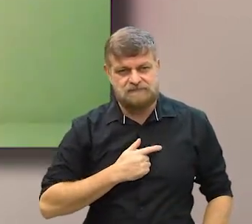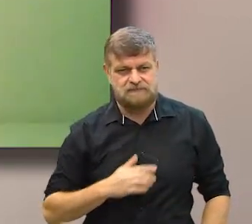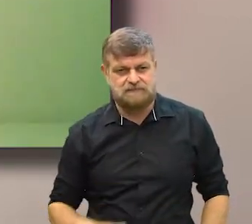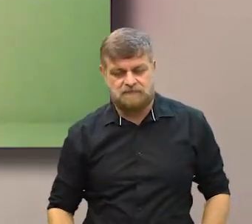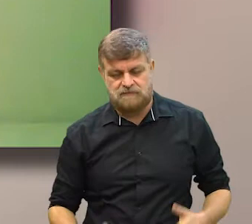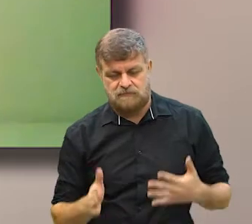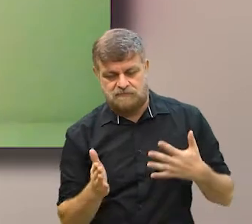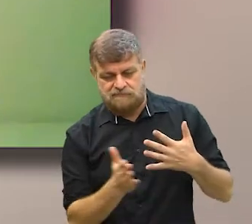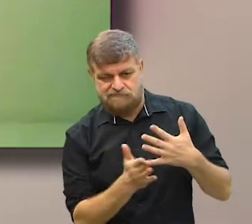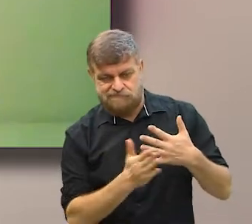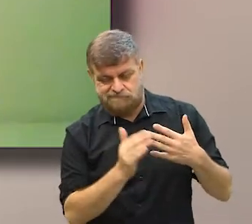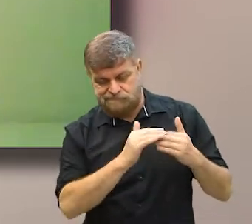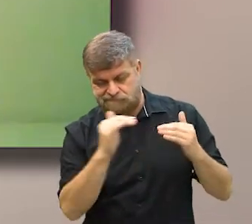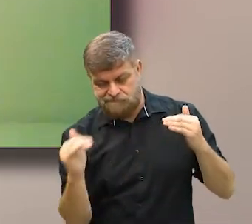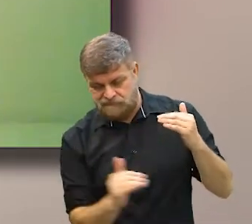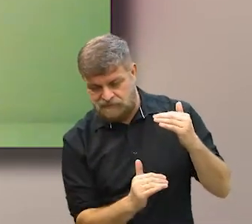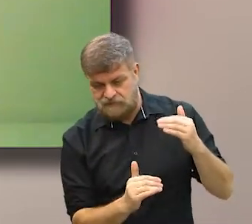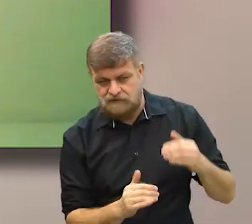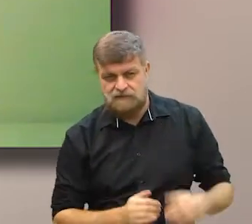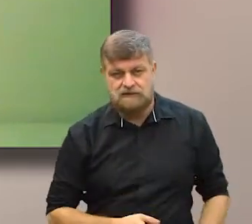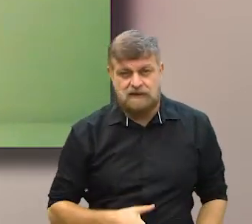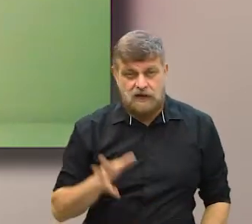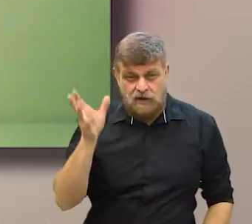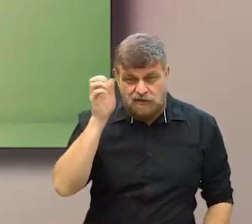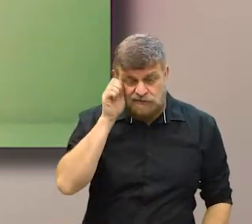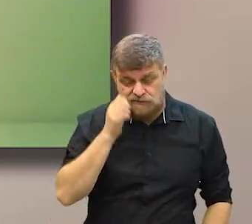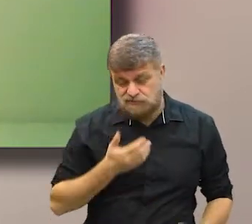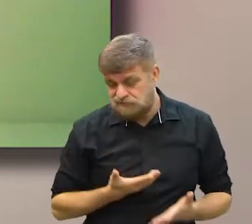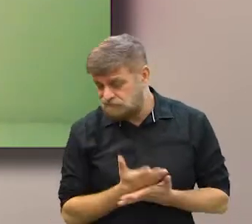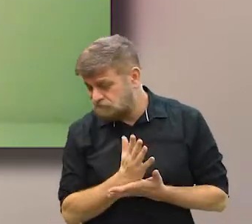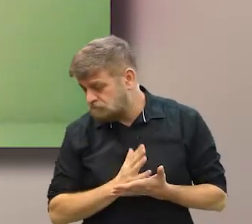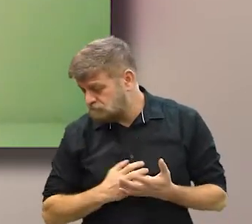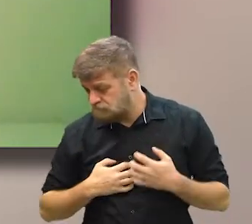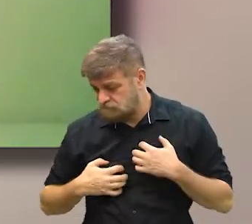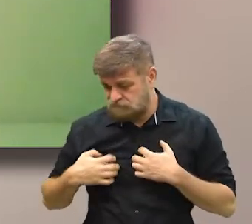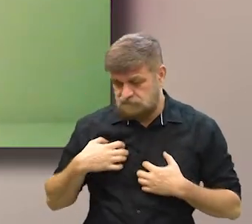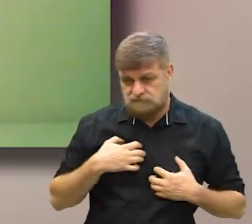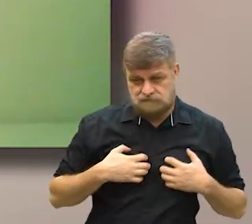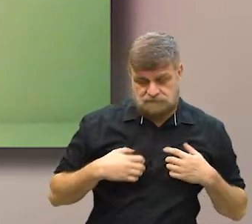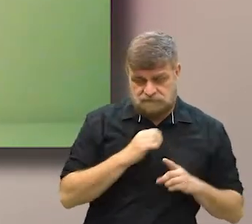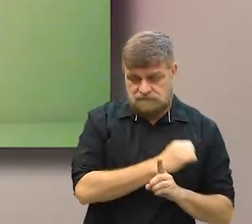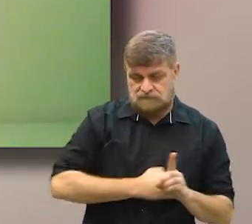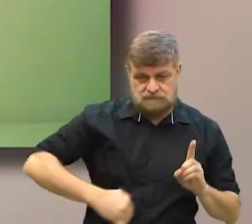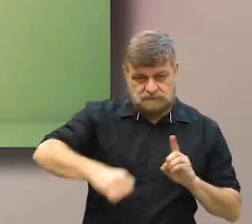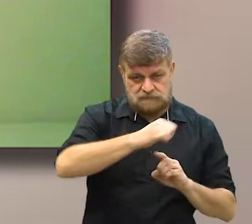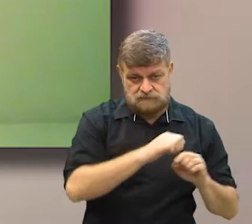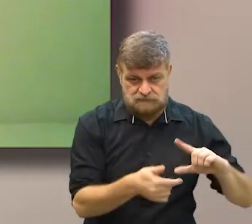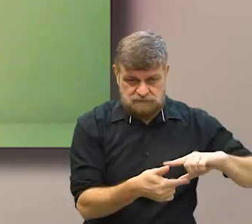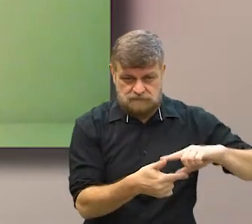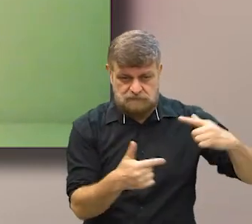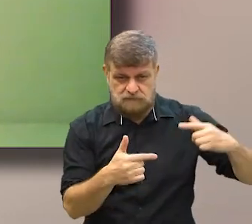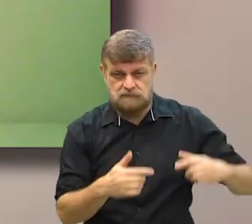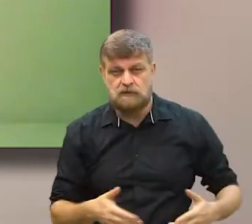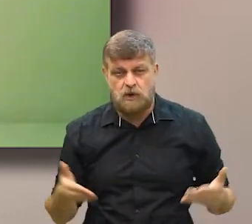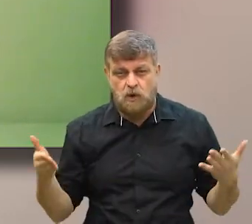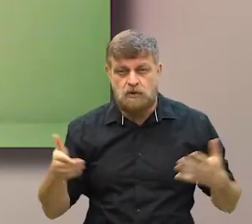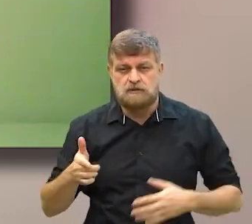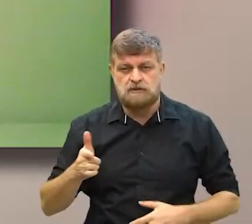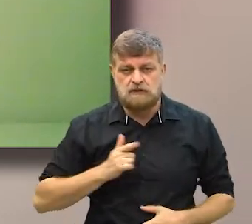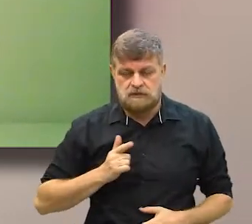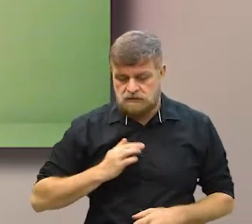mesmo terceiro mundo. As causas são diferentes, mas o sono é perturbado da mesma maneira na sociedade moderna. O que existe é